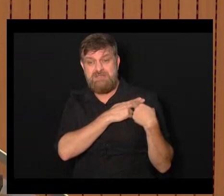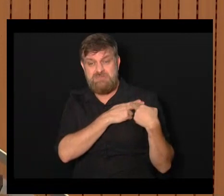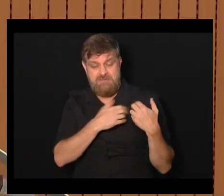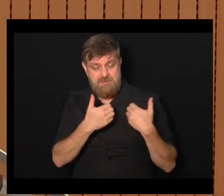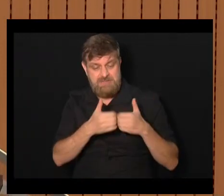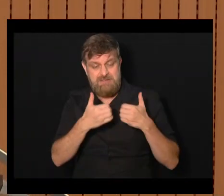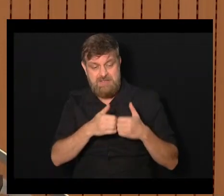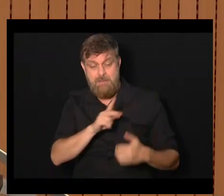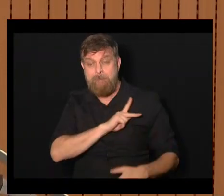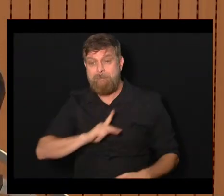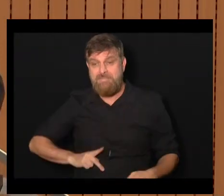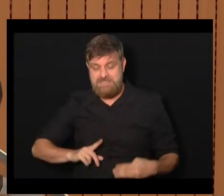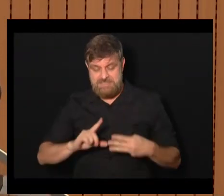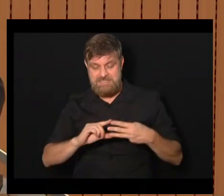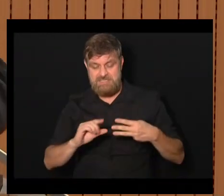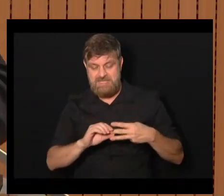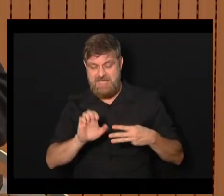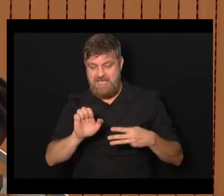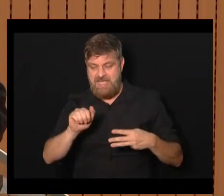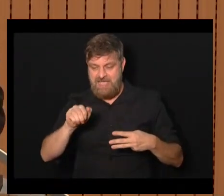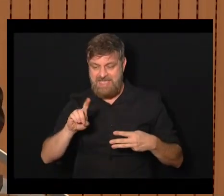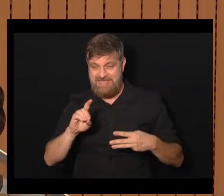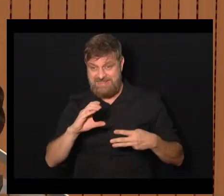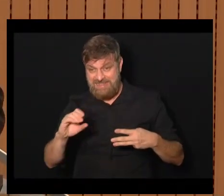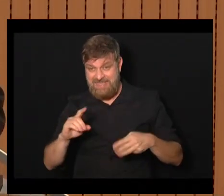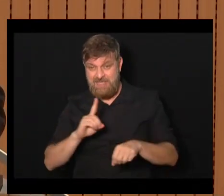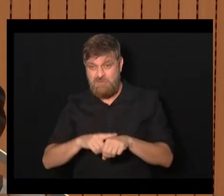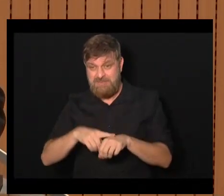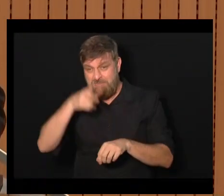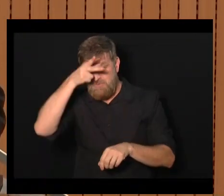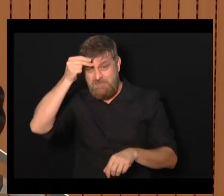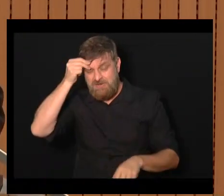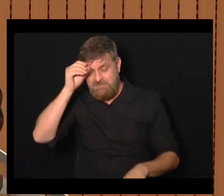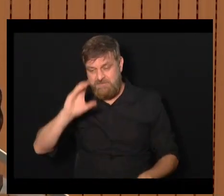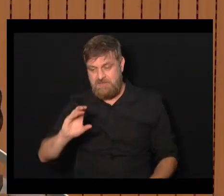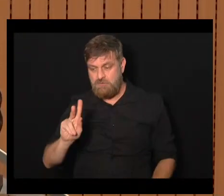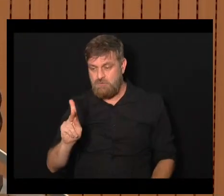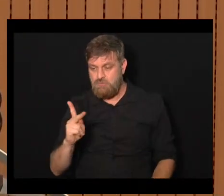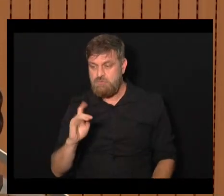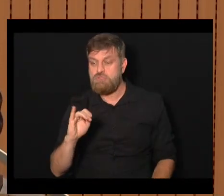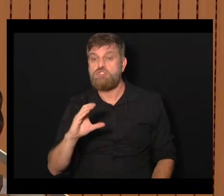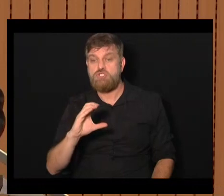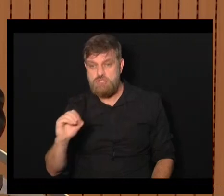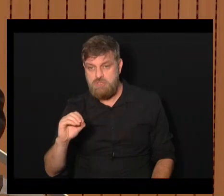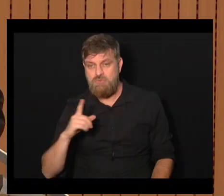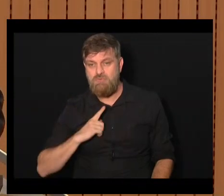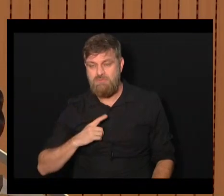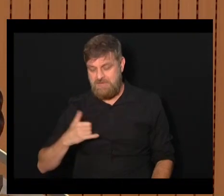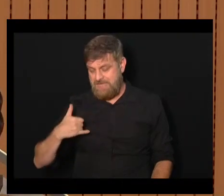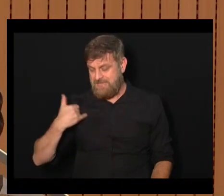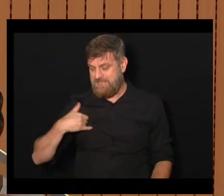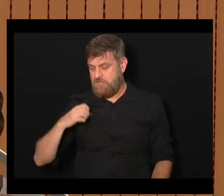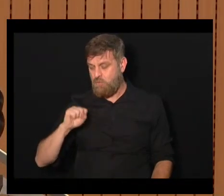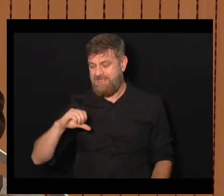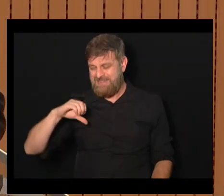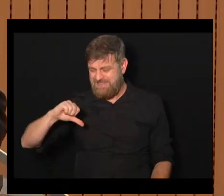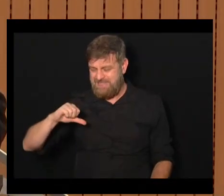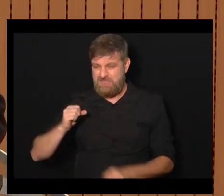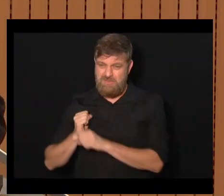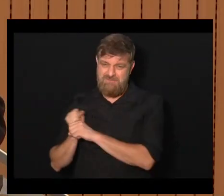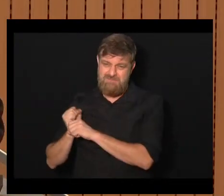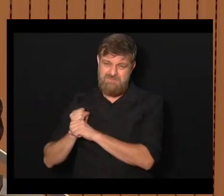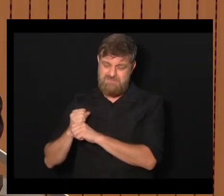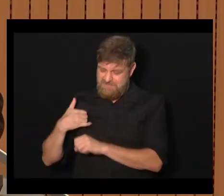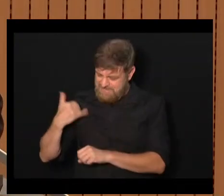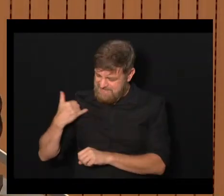presidente da INDEC no segundo governo do prefeito Chico Amaral e foi uma pessoa que viveu os 89 anos